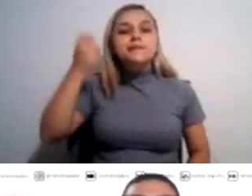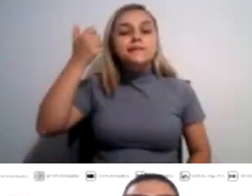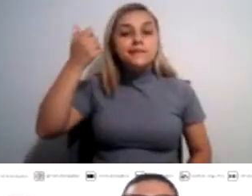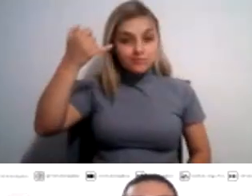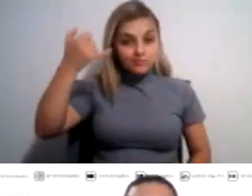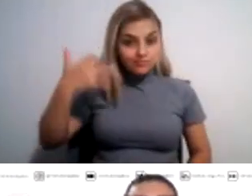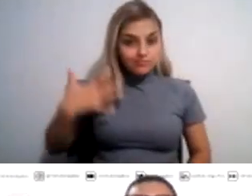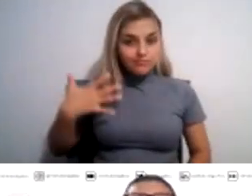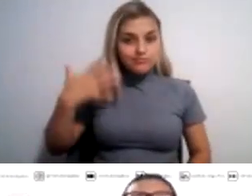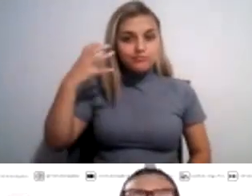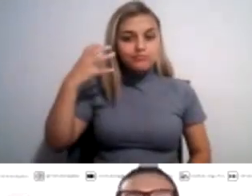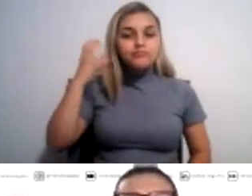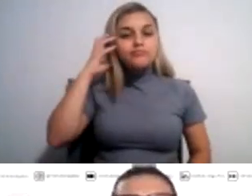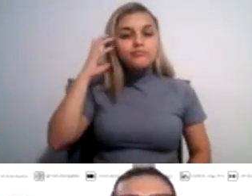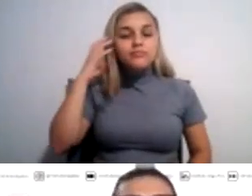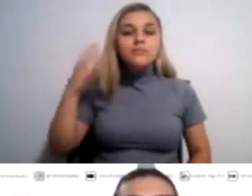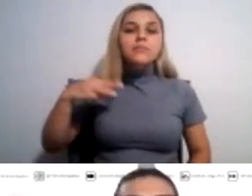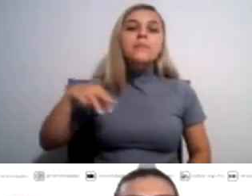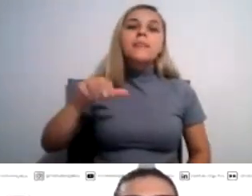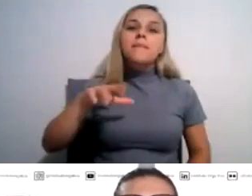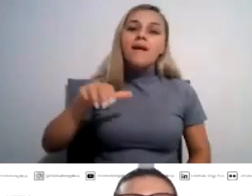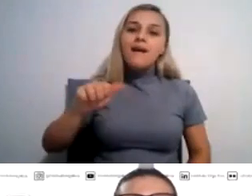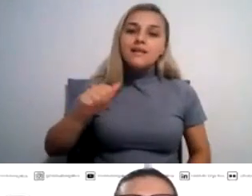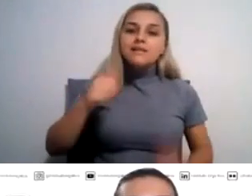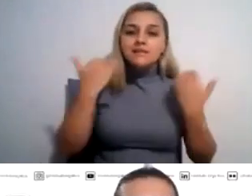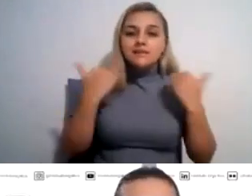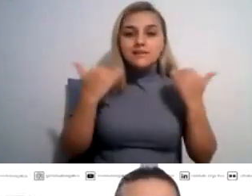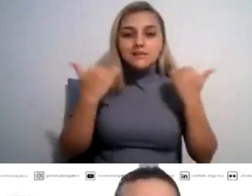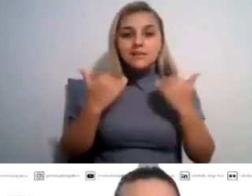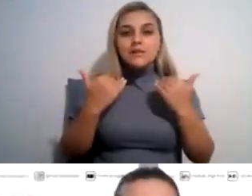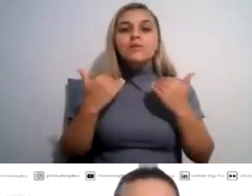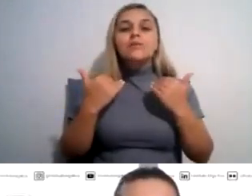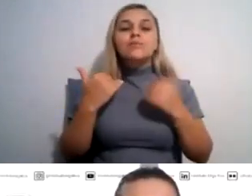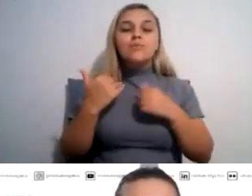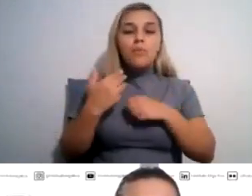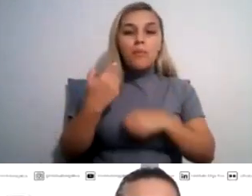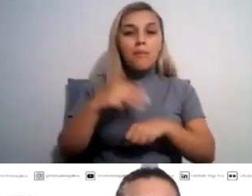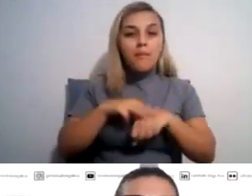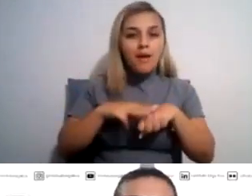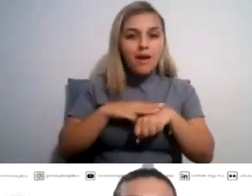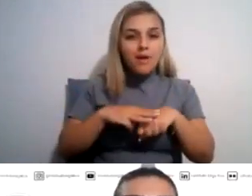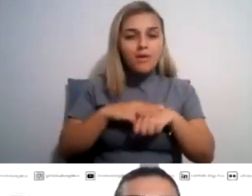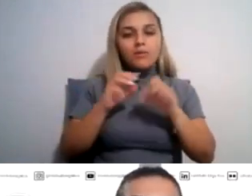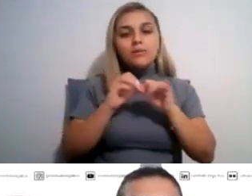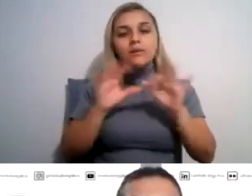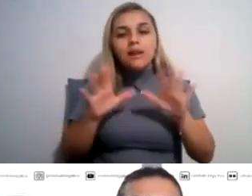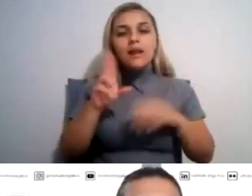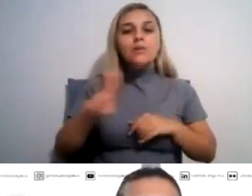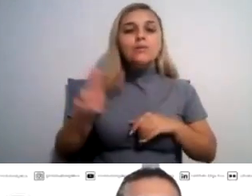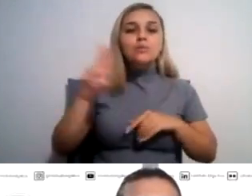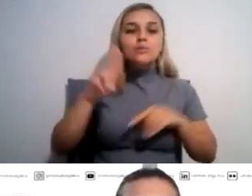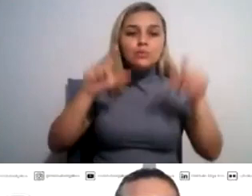castanhos alourados, ela usa óculos, ela está vestindo uma blusa estampada